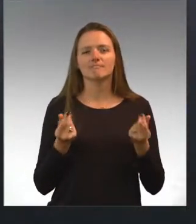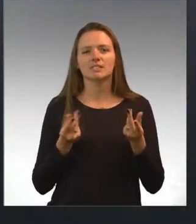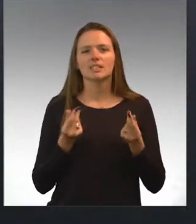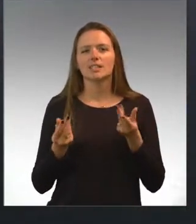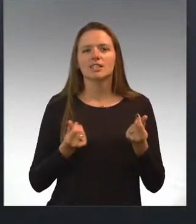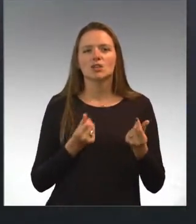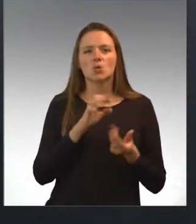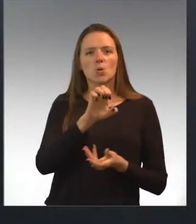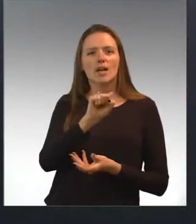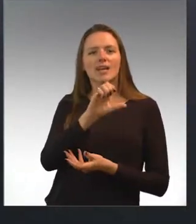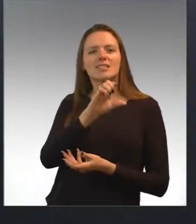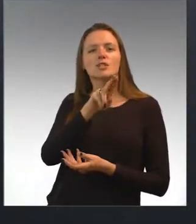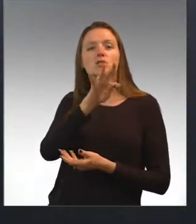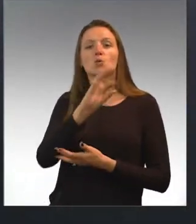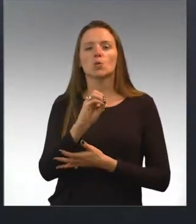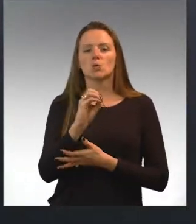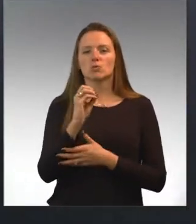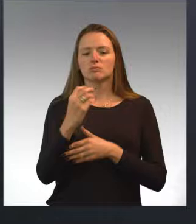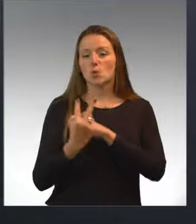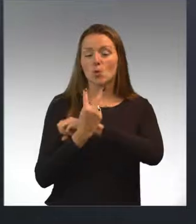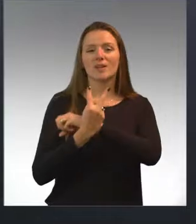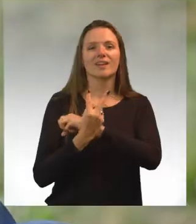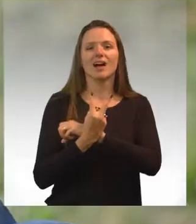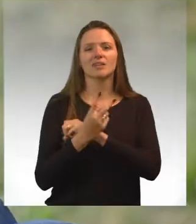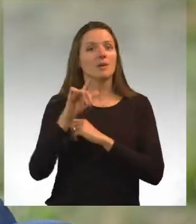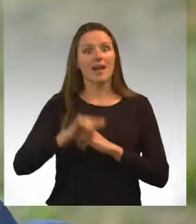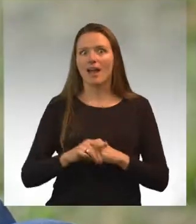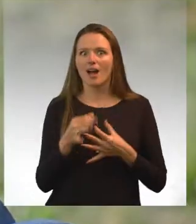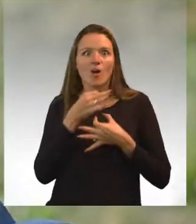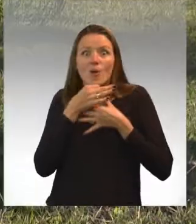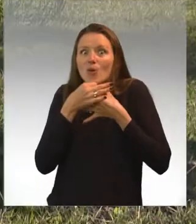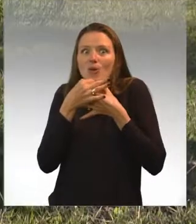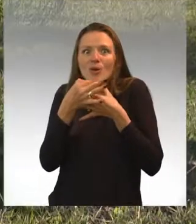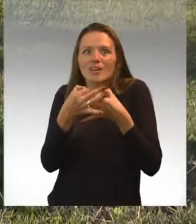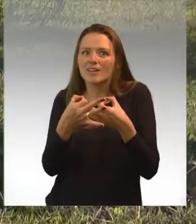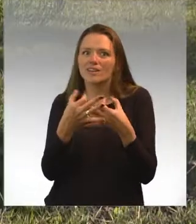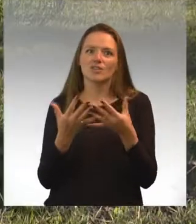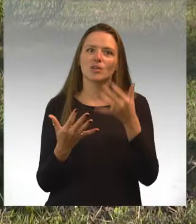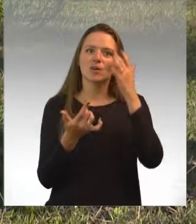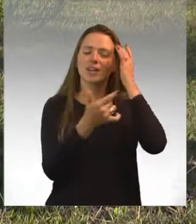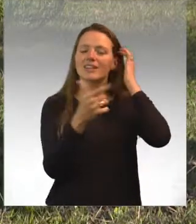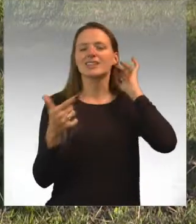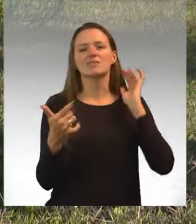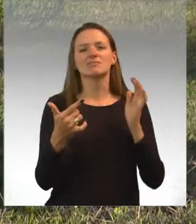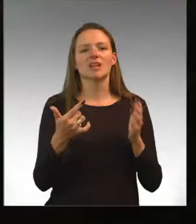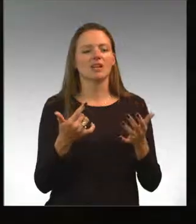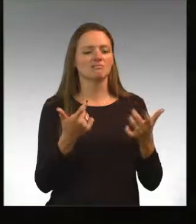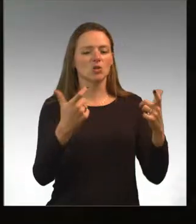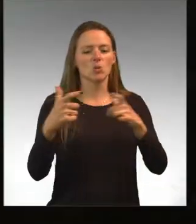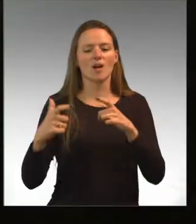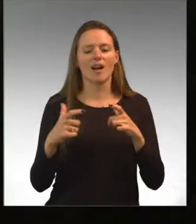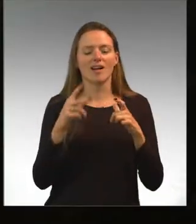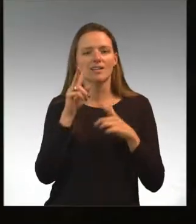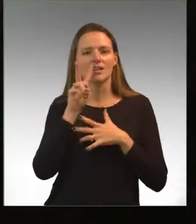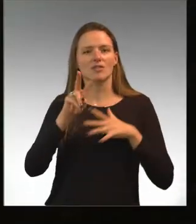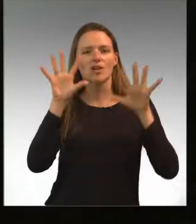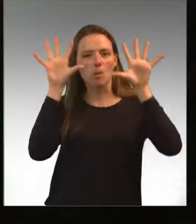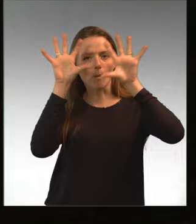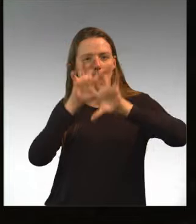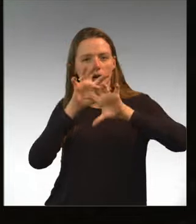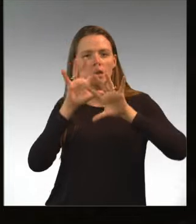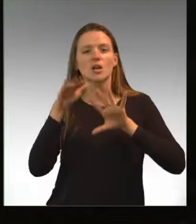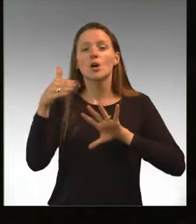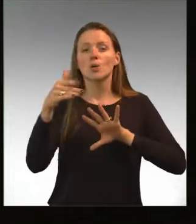escuro, isso é terrível. Você, hoje em dia não tem nenhum lugar que você veja o escuro, né? Quando você tem